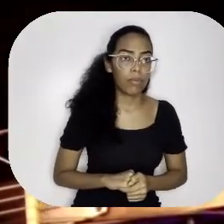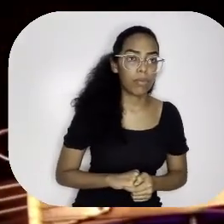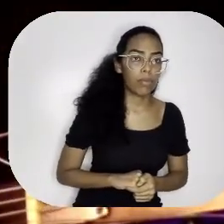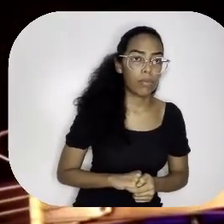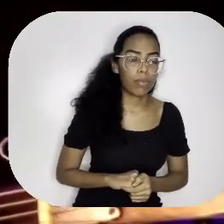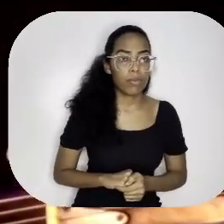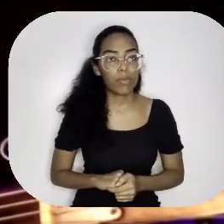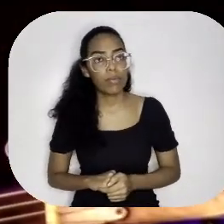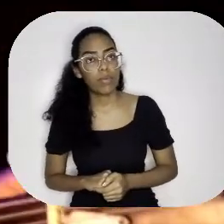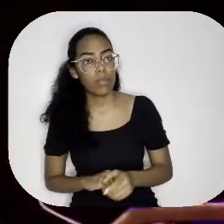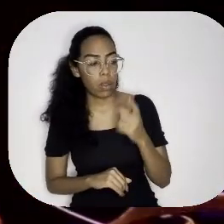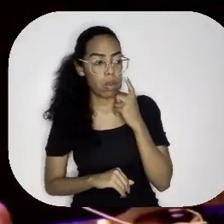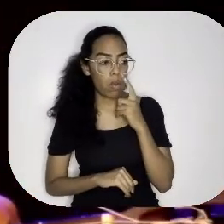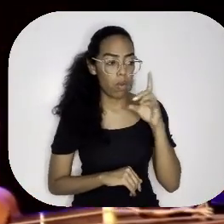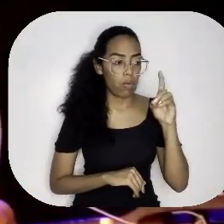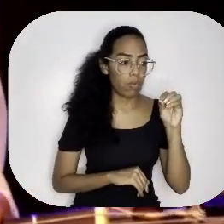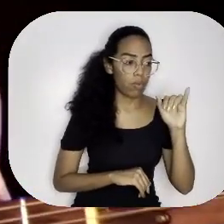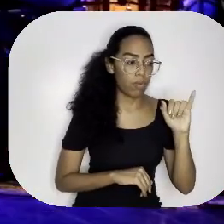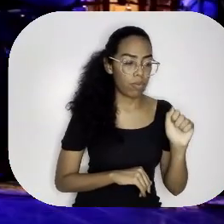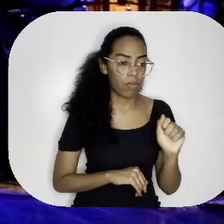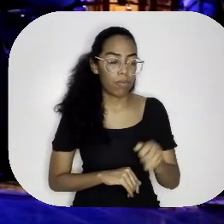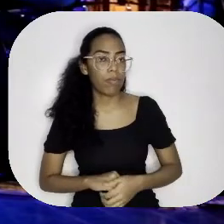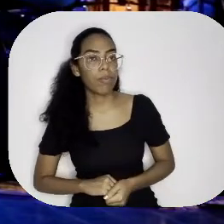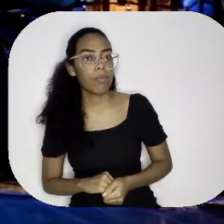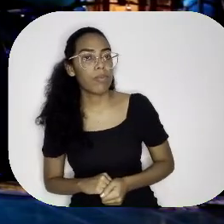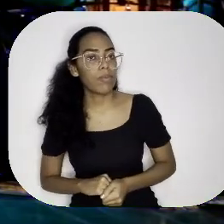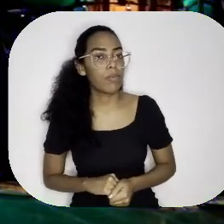Mais uma vez vocês, forte e bonito, quero ouvir o Odoiá.